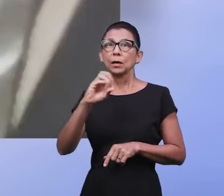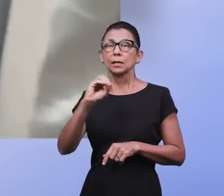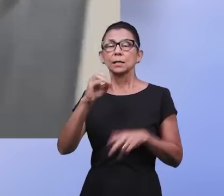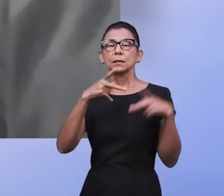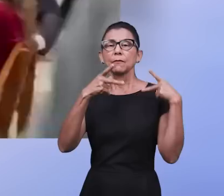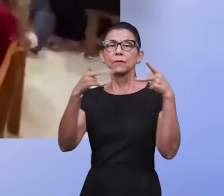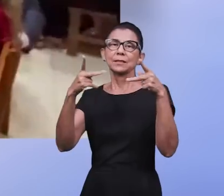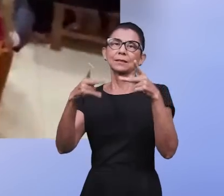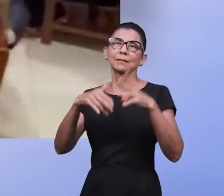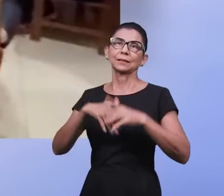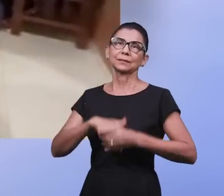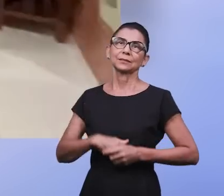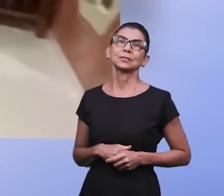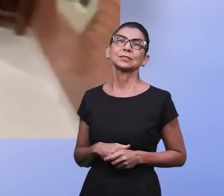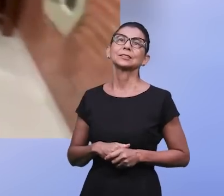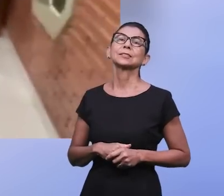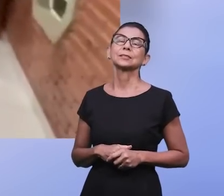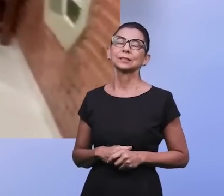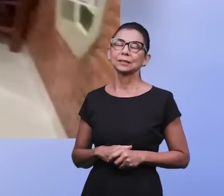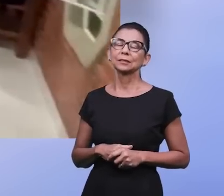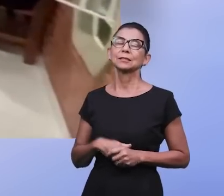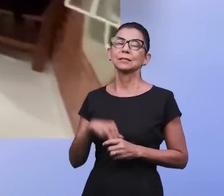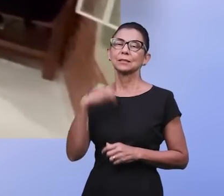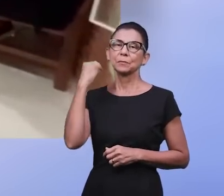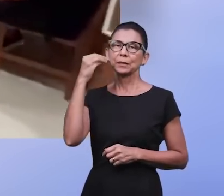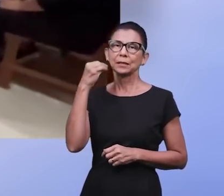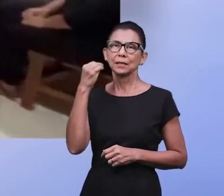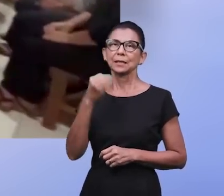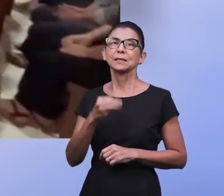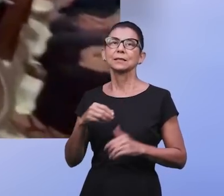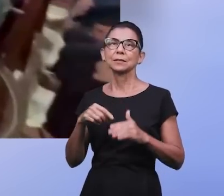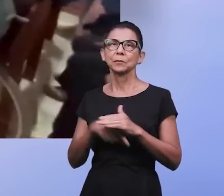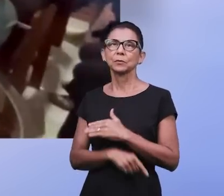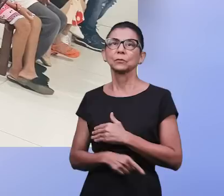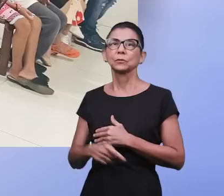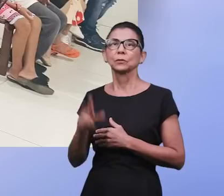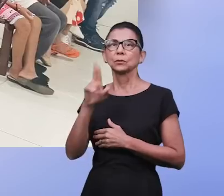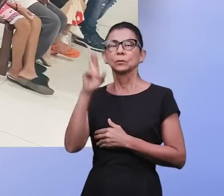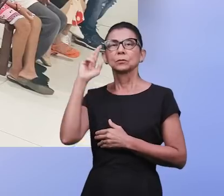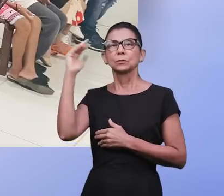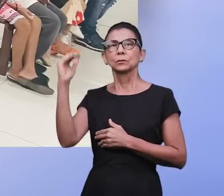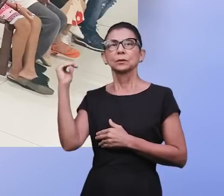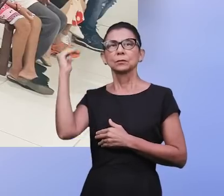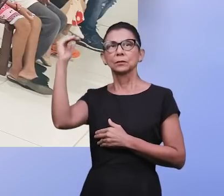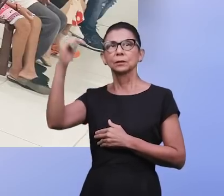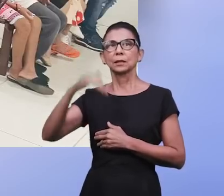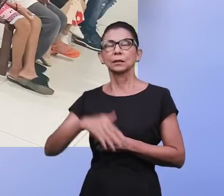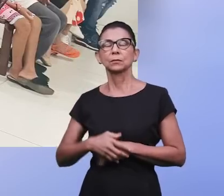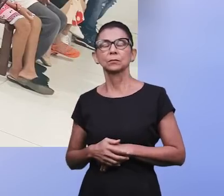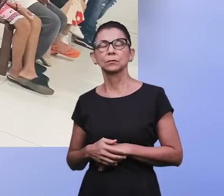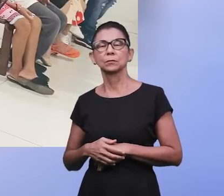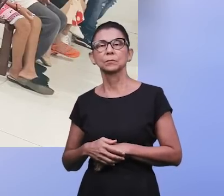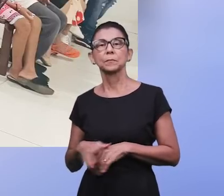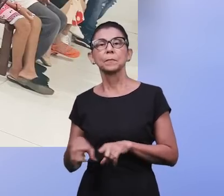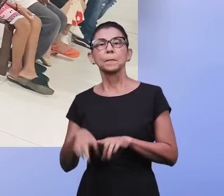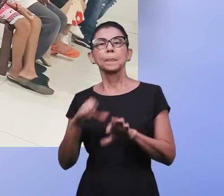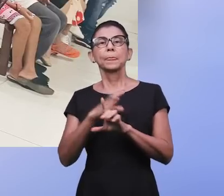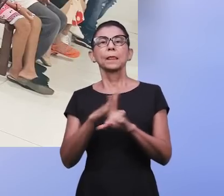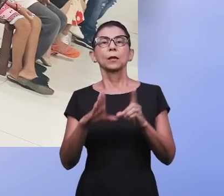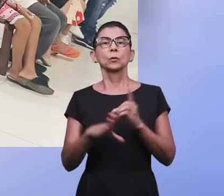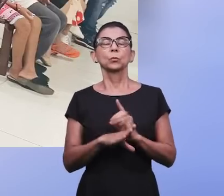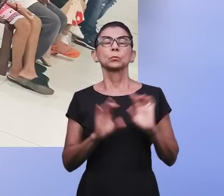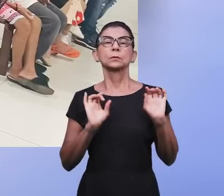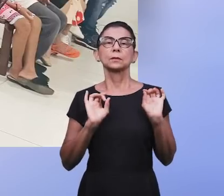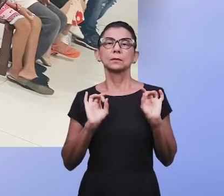A igreja foi edificada e o nome do Senhor foi glorificado. Tivemos um culto especial na igreja